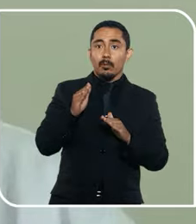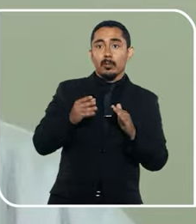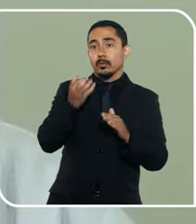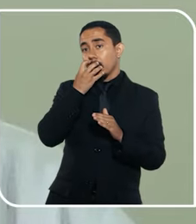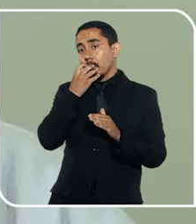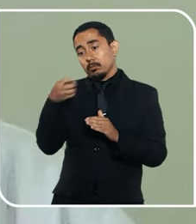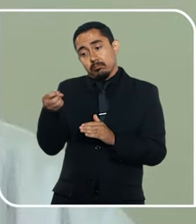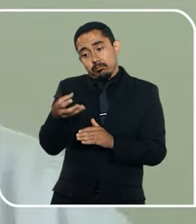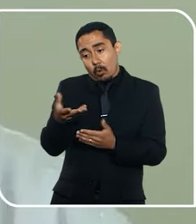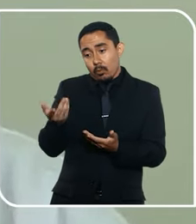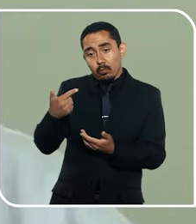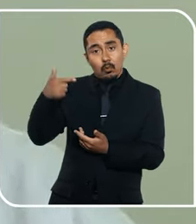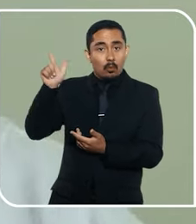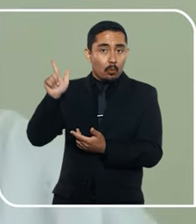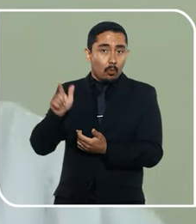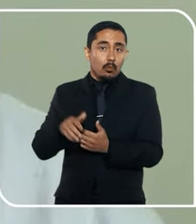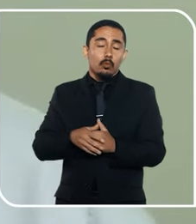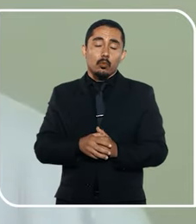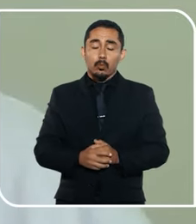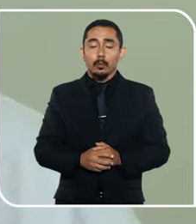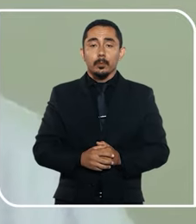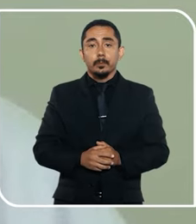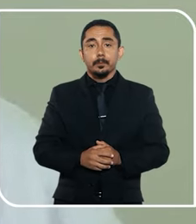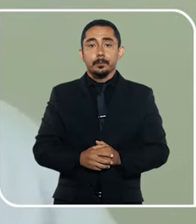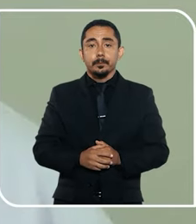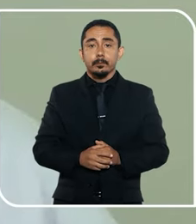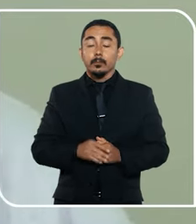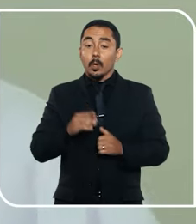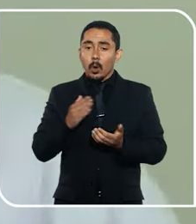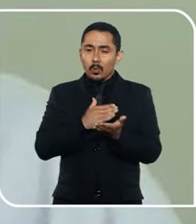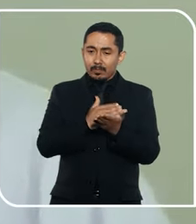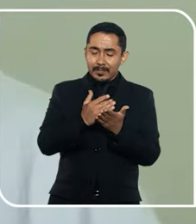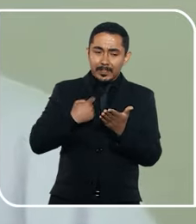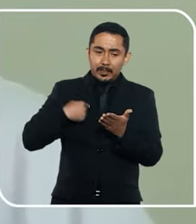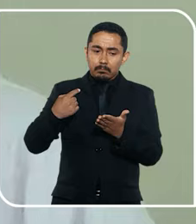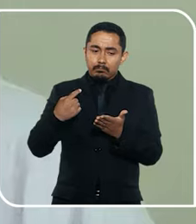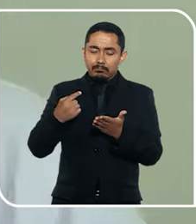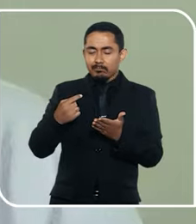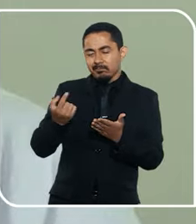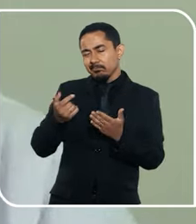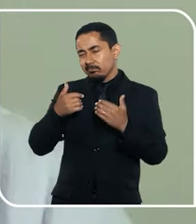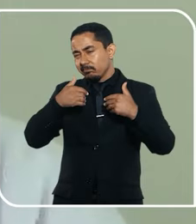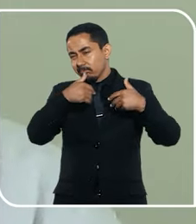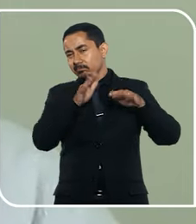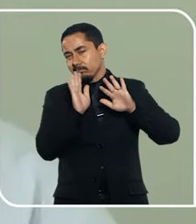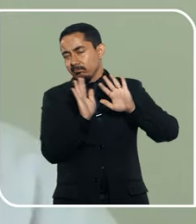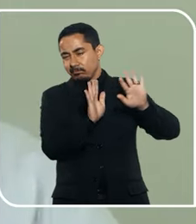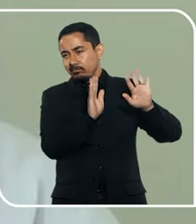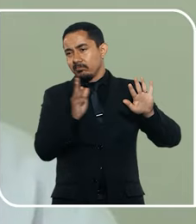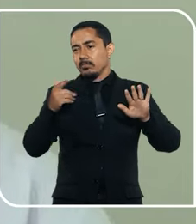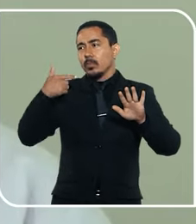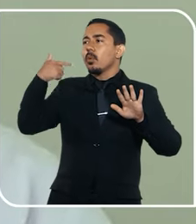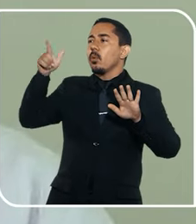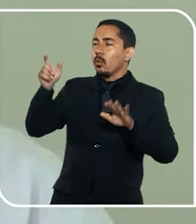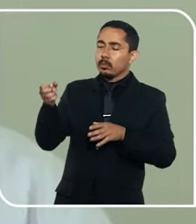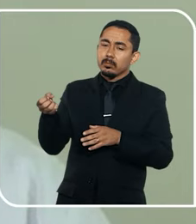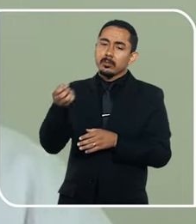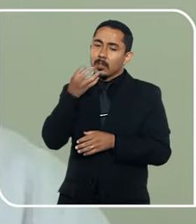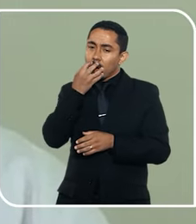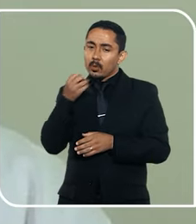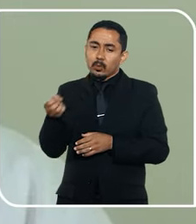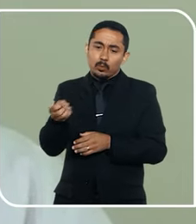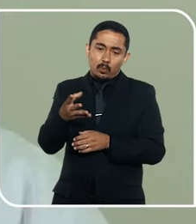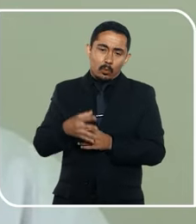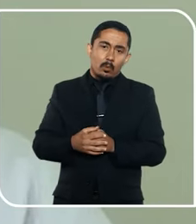pet para tentar substituir e tudo mais. E inicialmente, no começo, eu fiz isso, né? Eu tentei optar aí para um